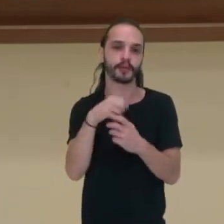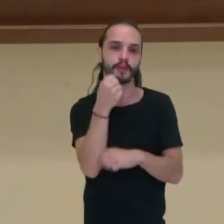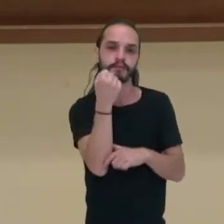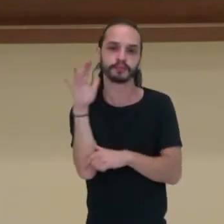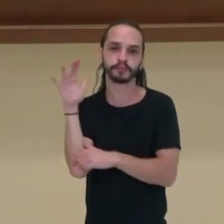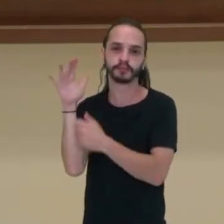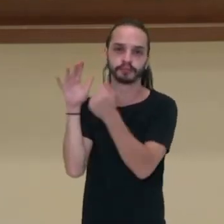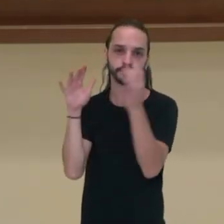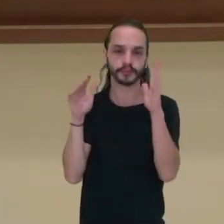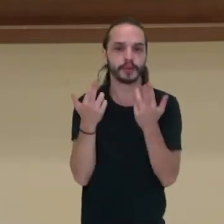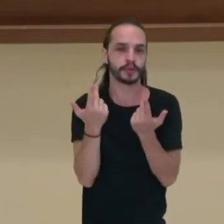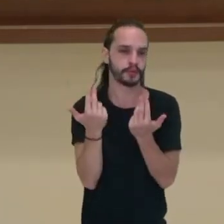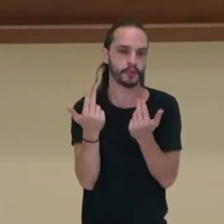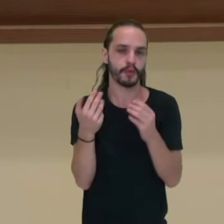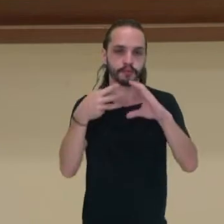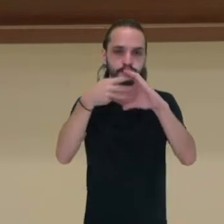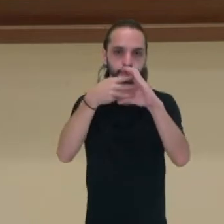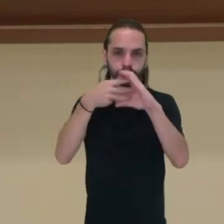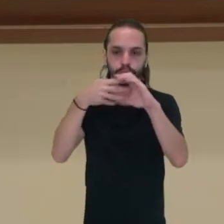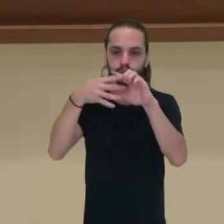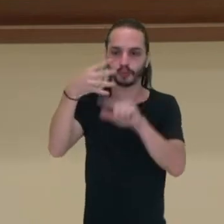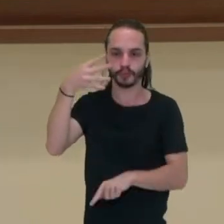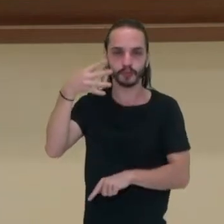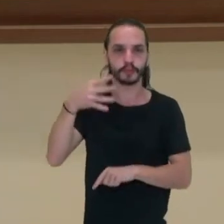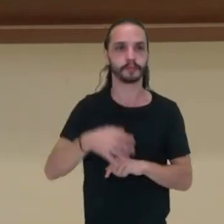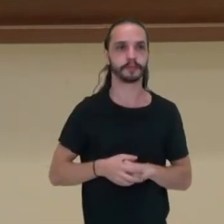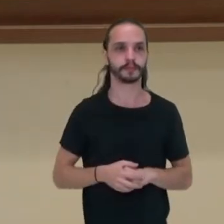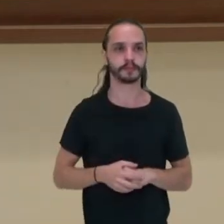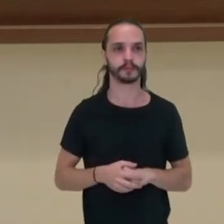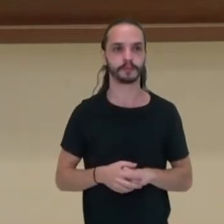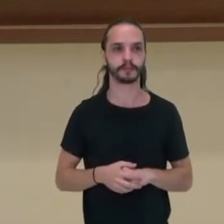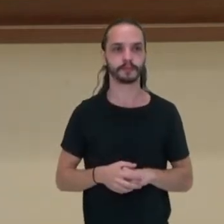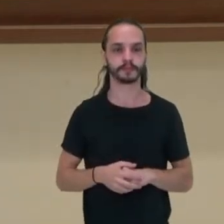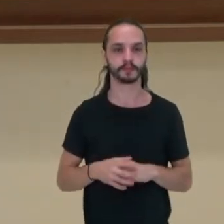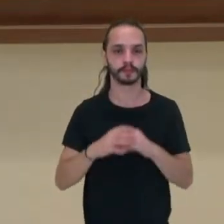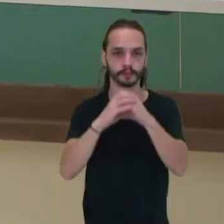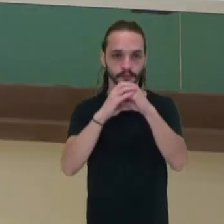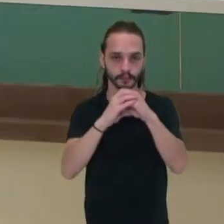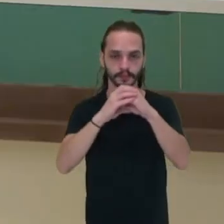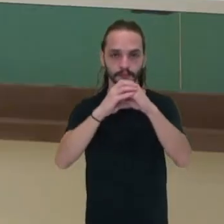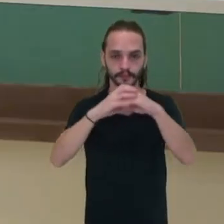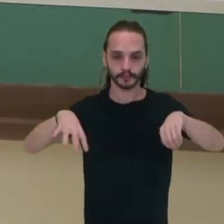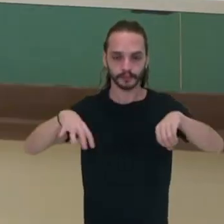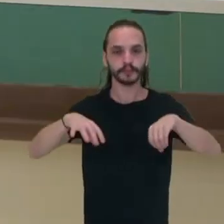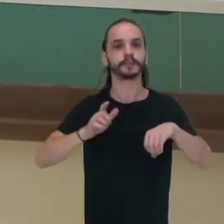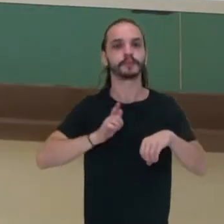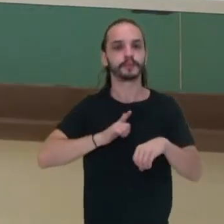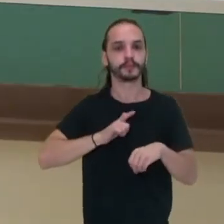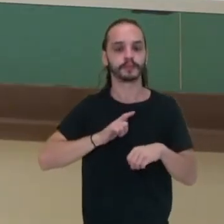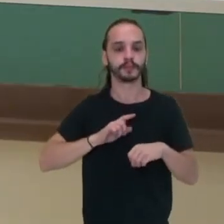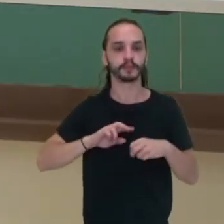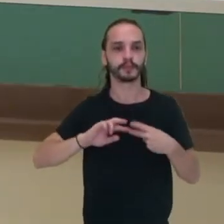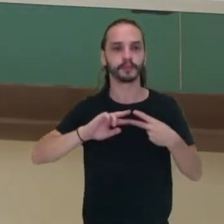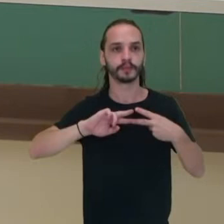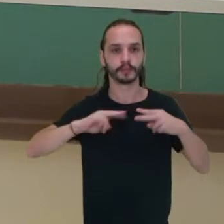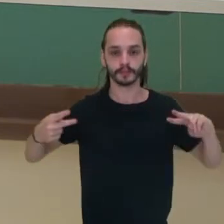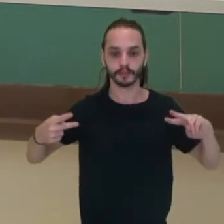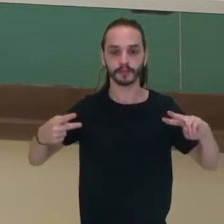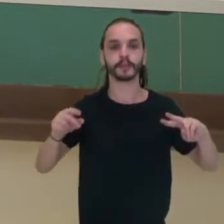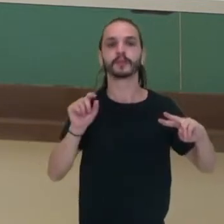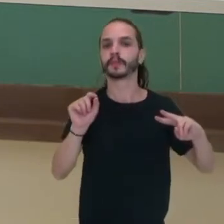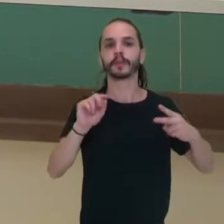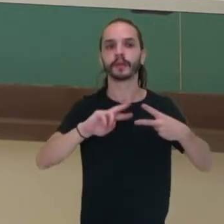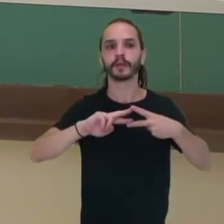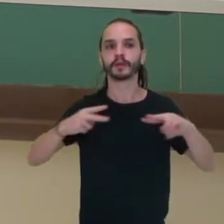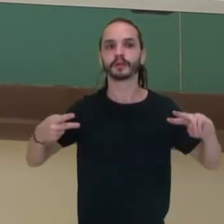do número de cromossomos ali. É na meiose que ocorre a relação genética, né, a relação entre a